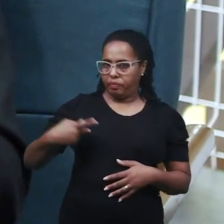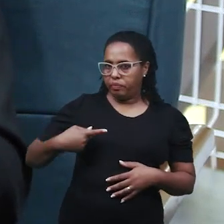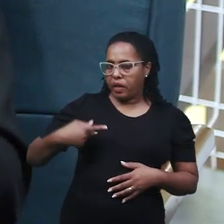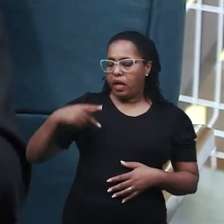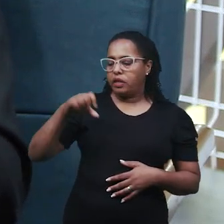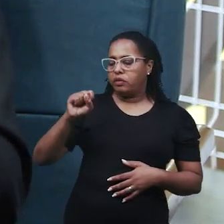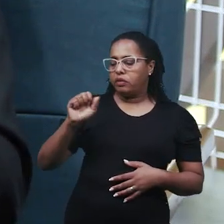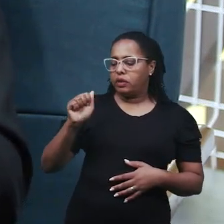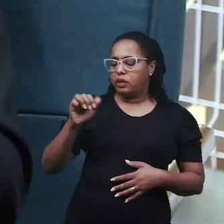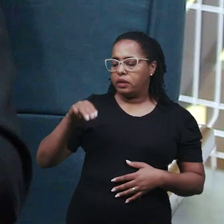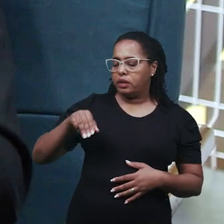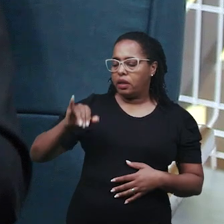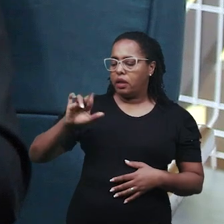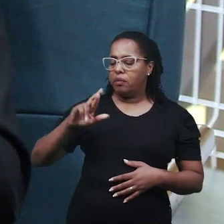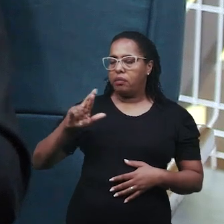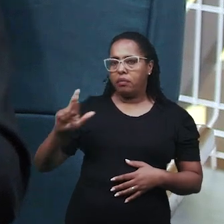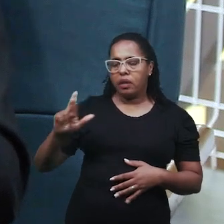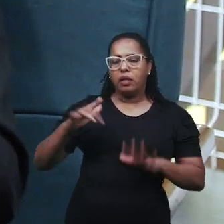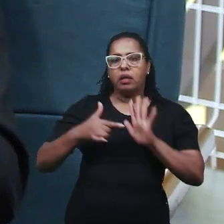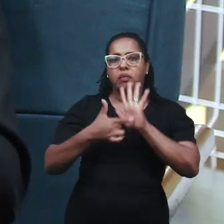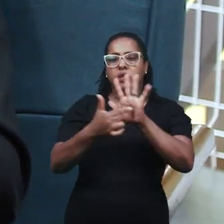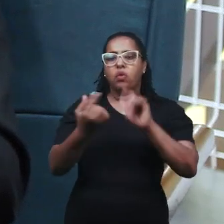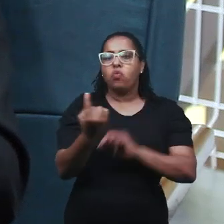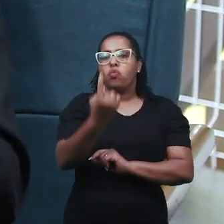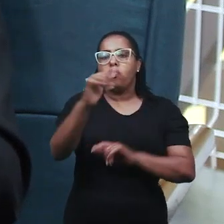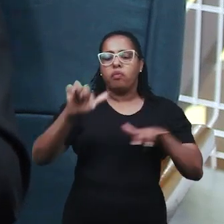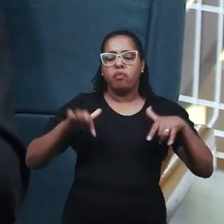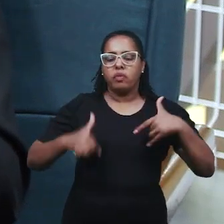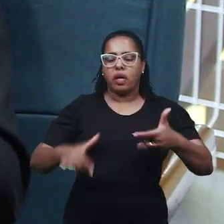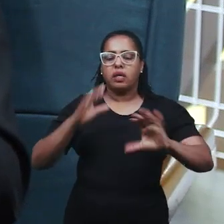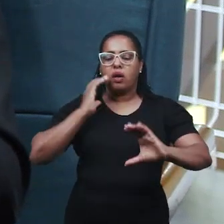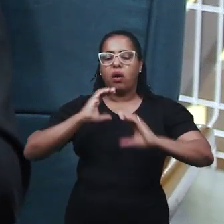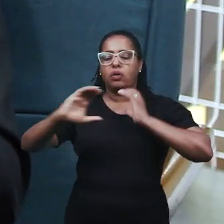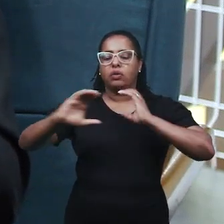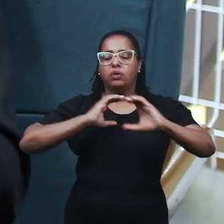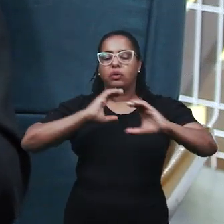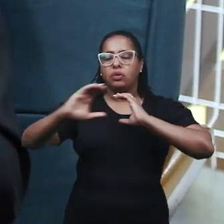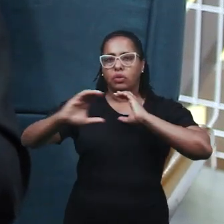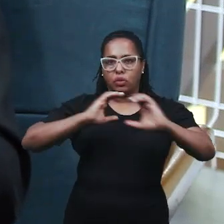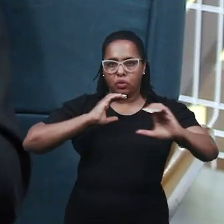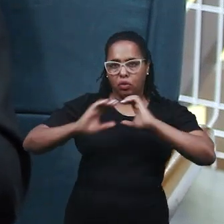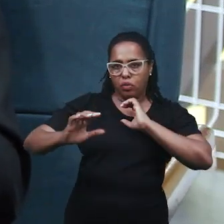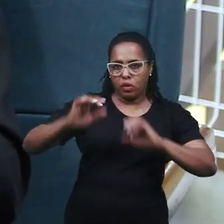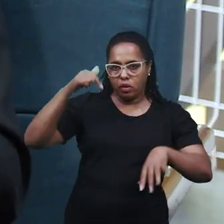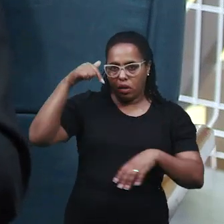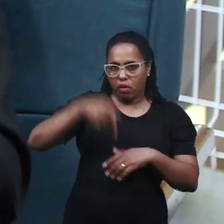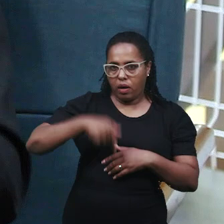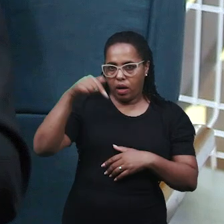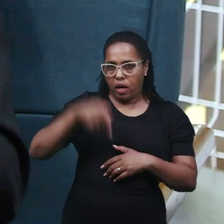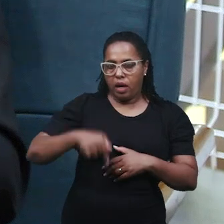é exatamente uma das ações de comunicação que são feitas aqui,